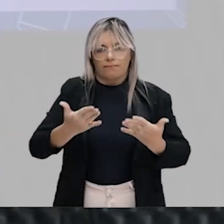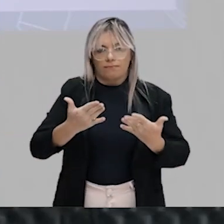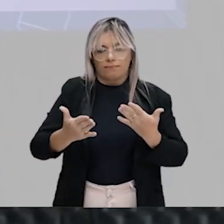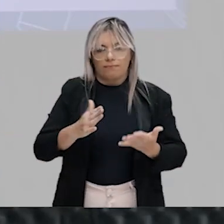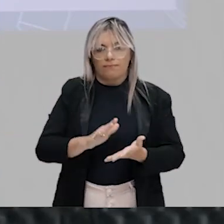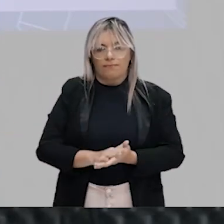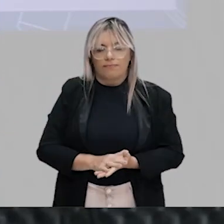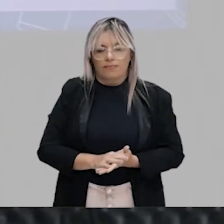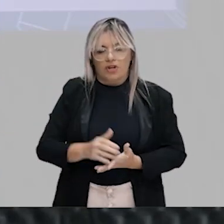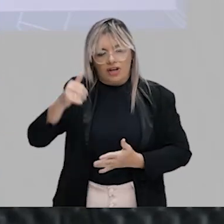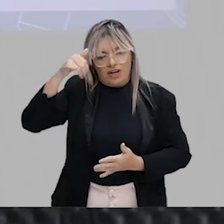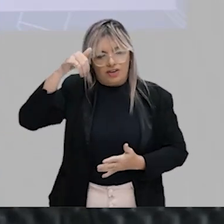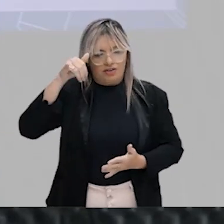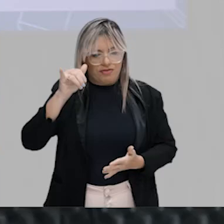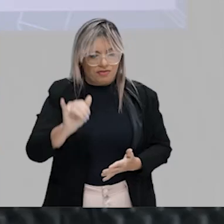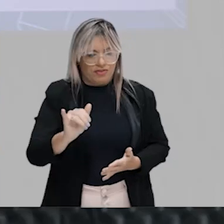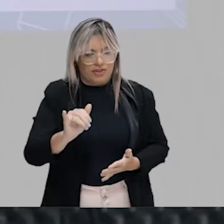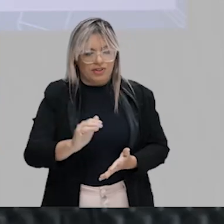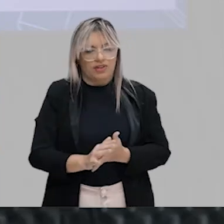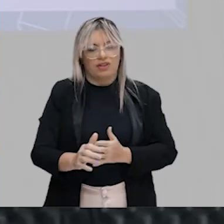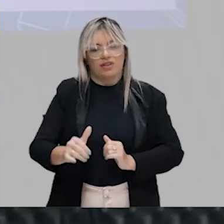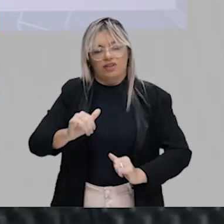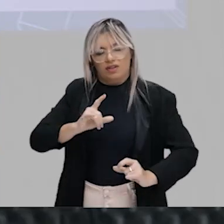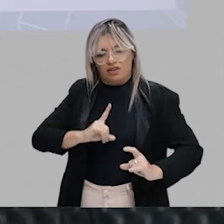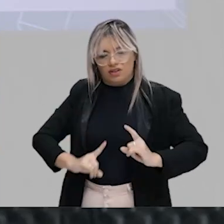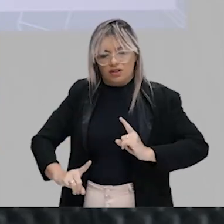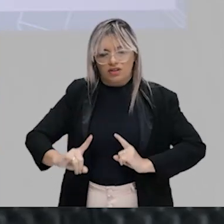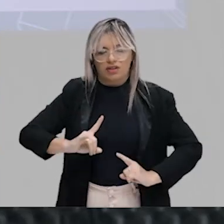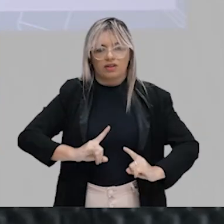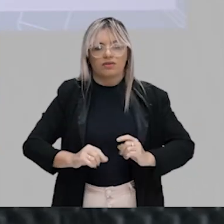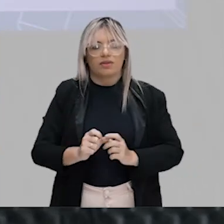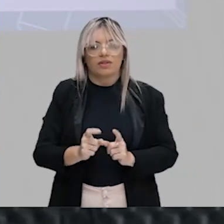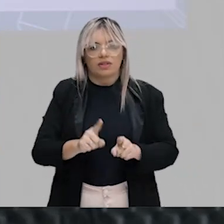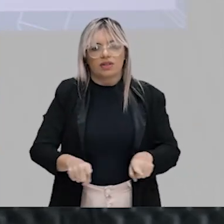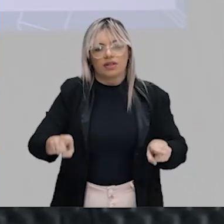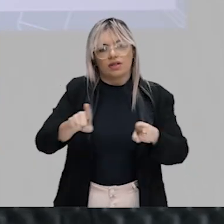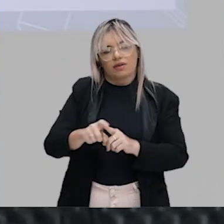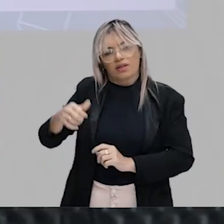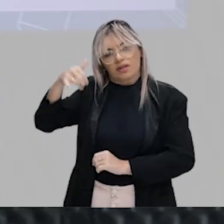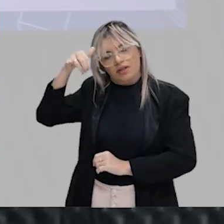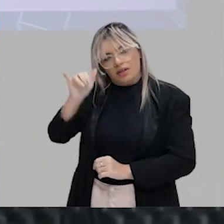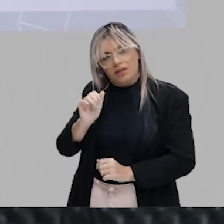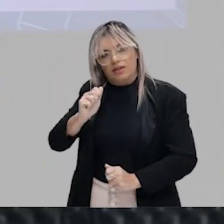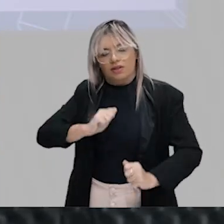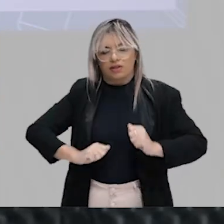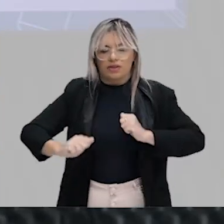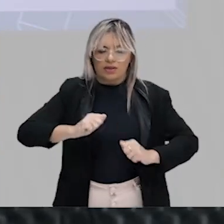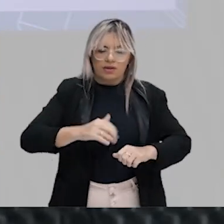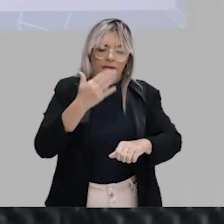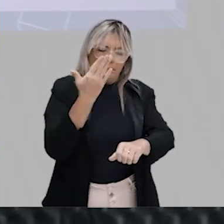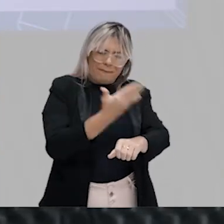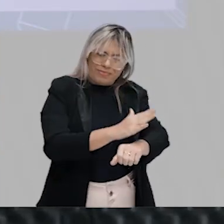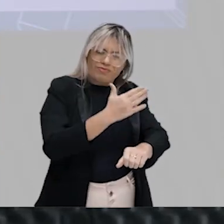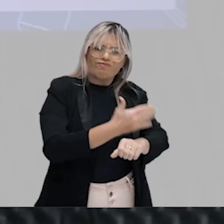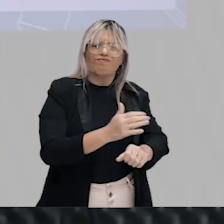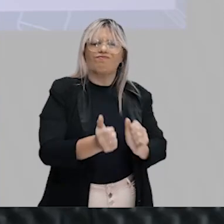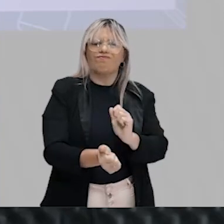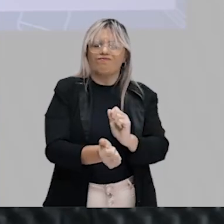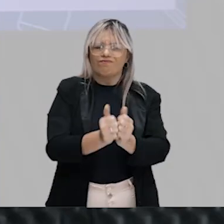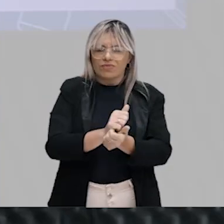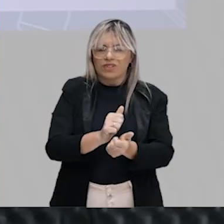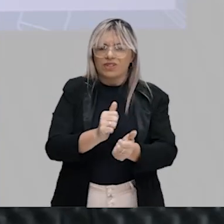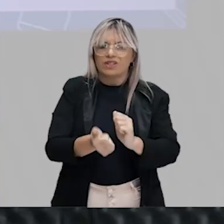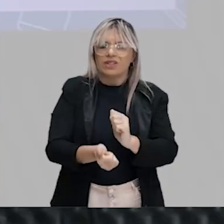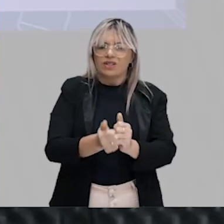vai evitar a depressão, vai evitar a ansiedade. Então, pratiquem algo,